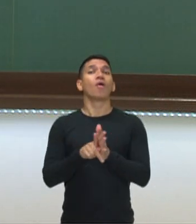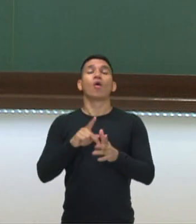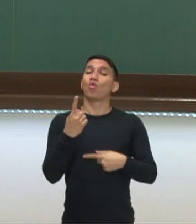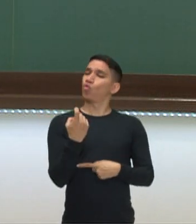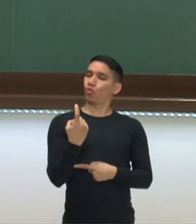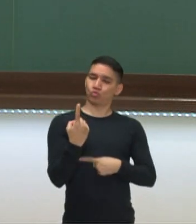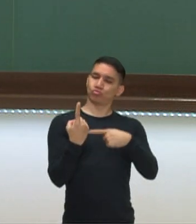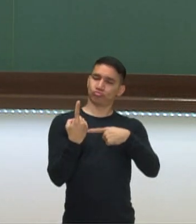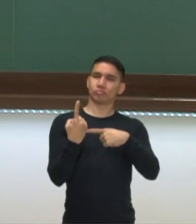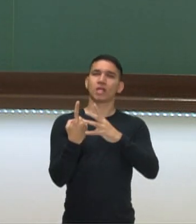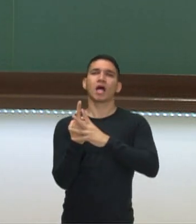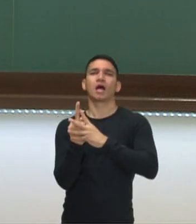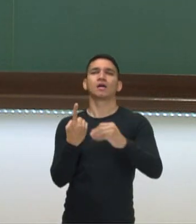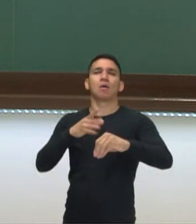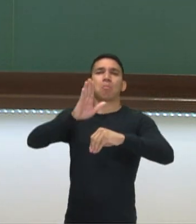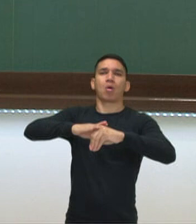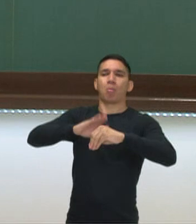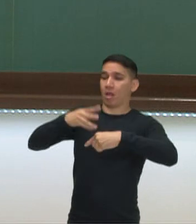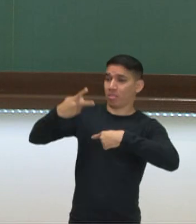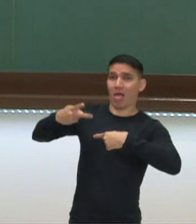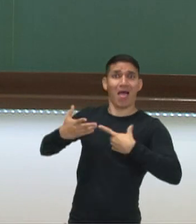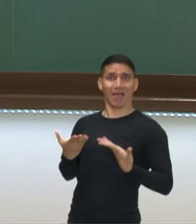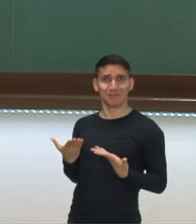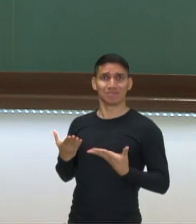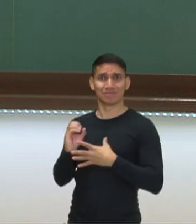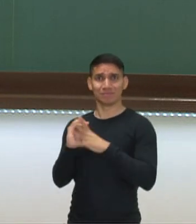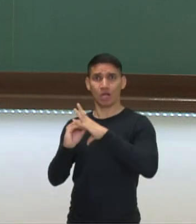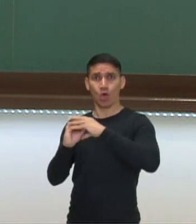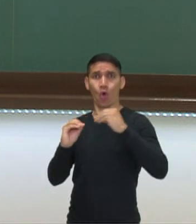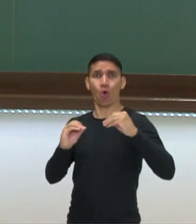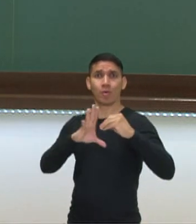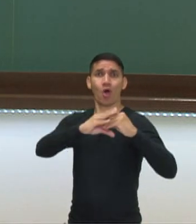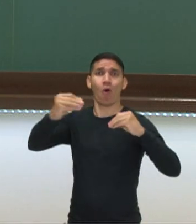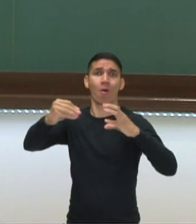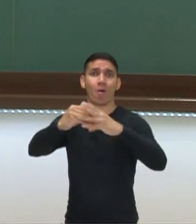único indivíduo faz cópias dele mesmo.